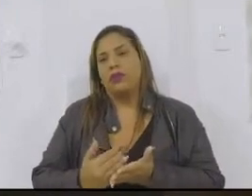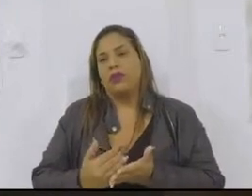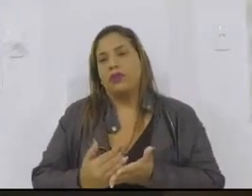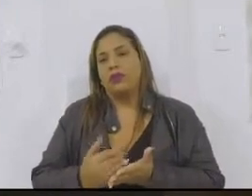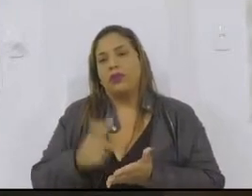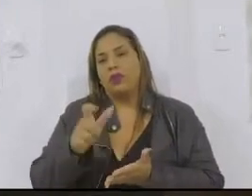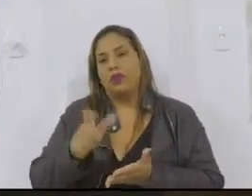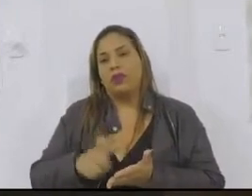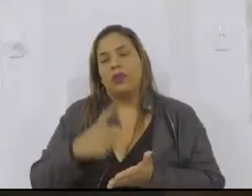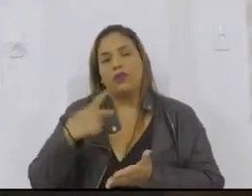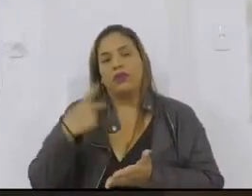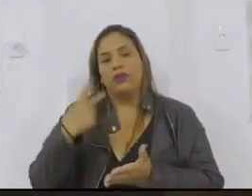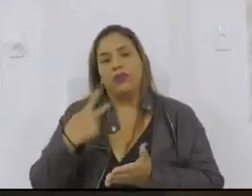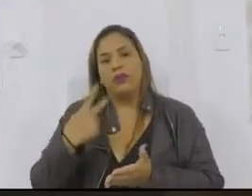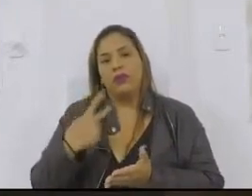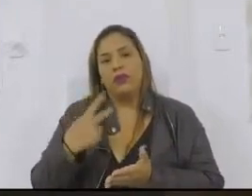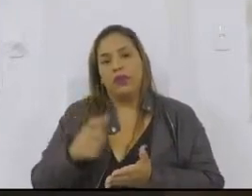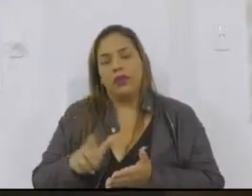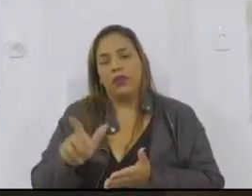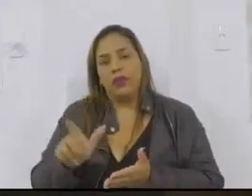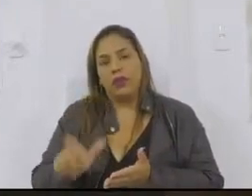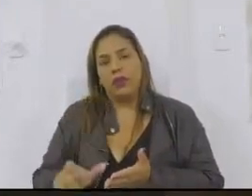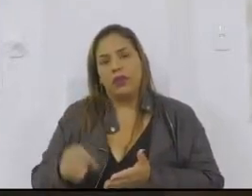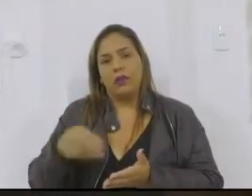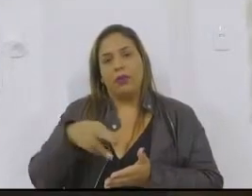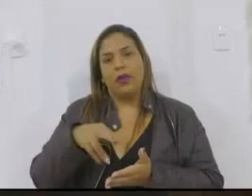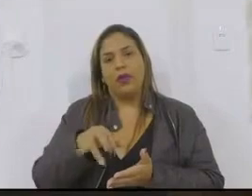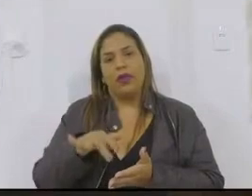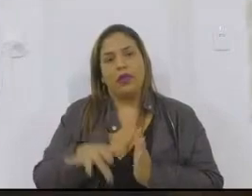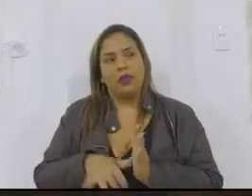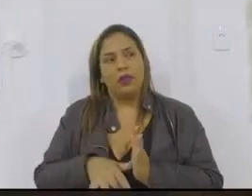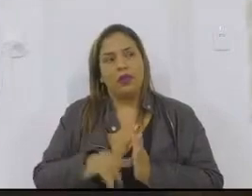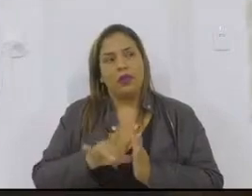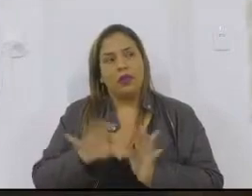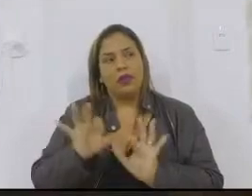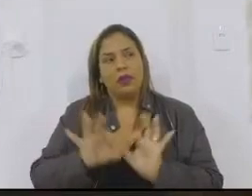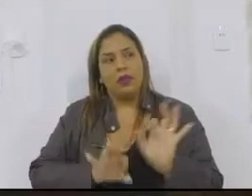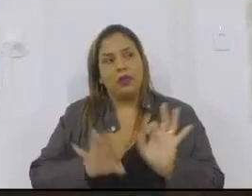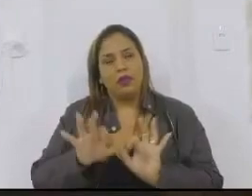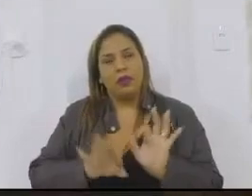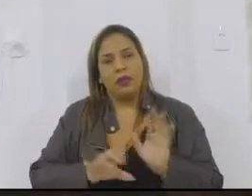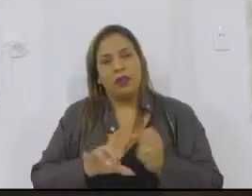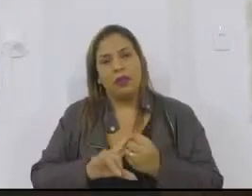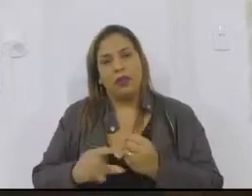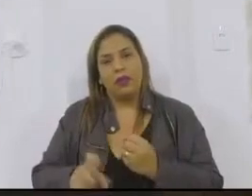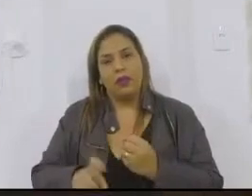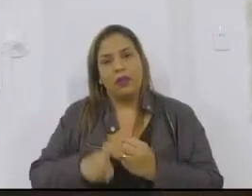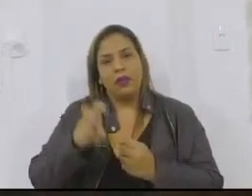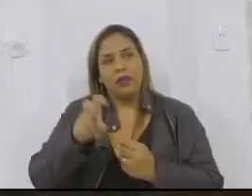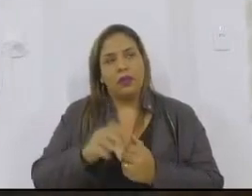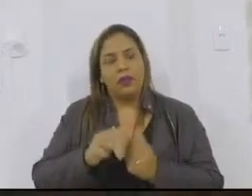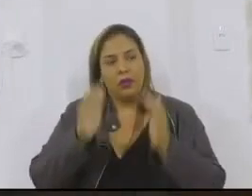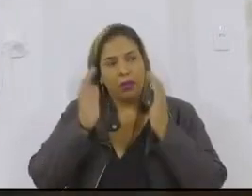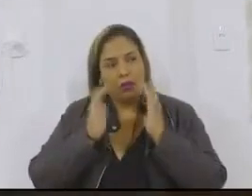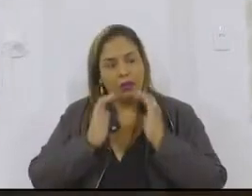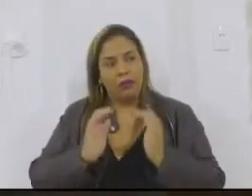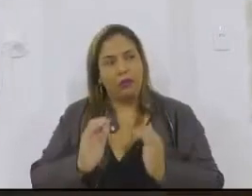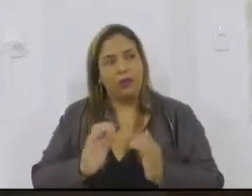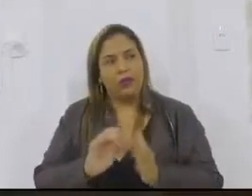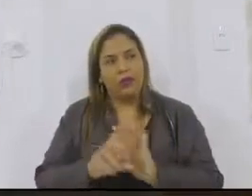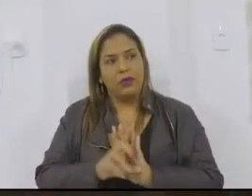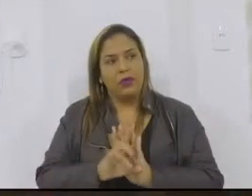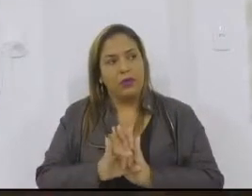para perfazer a indicação legislativa, seguida de anteprojeto com as ressalvas no artigo 5º, em obediência à Lei Federal